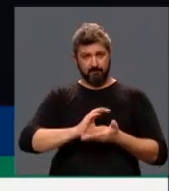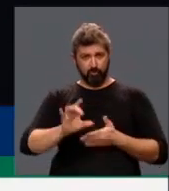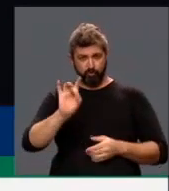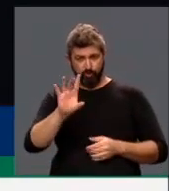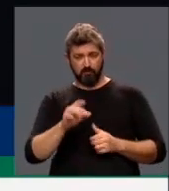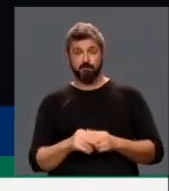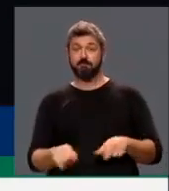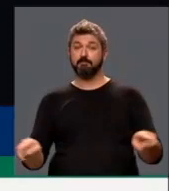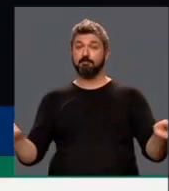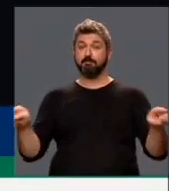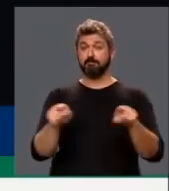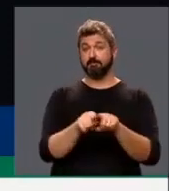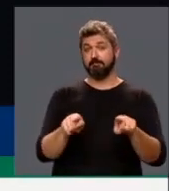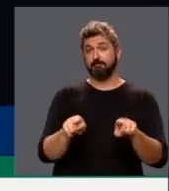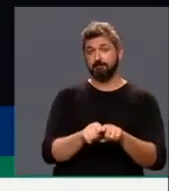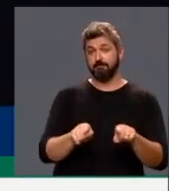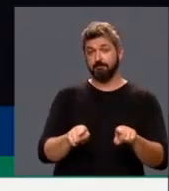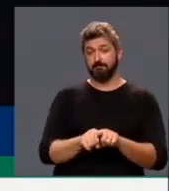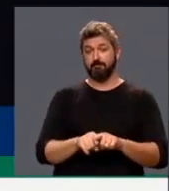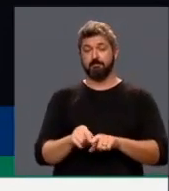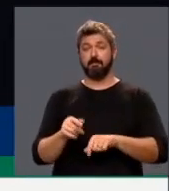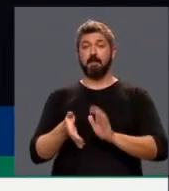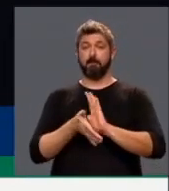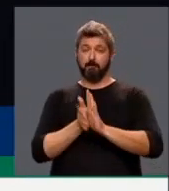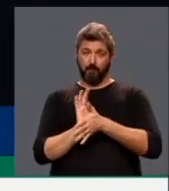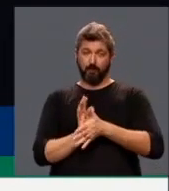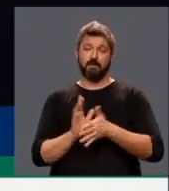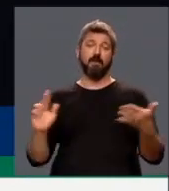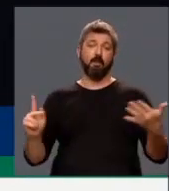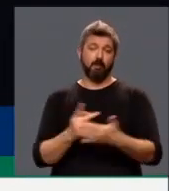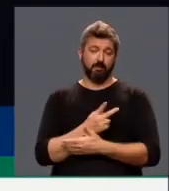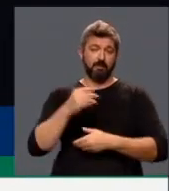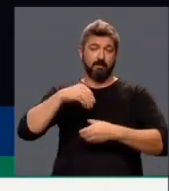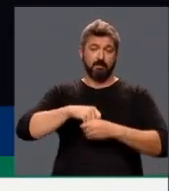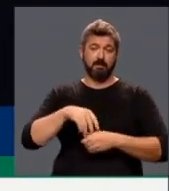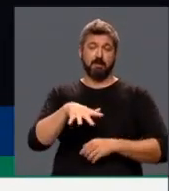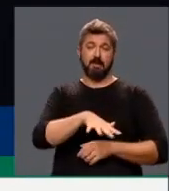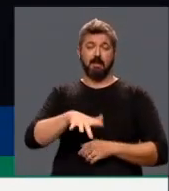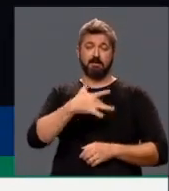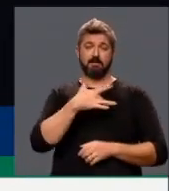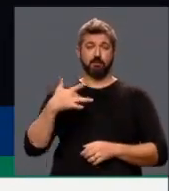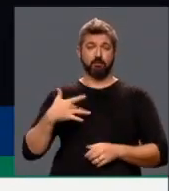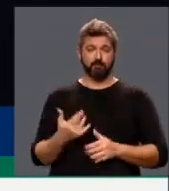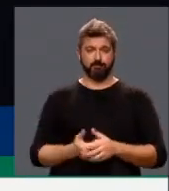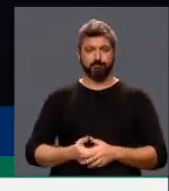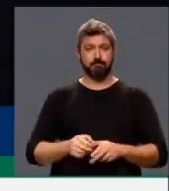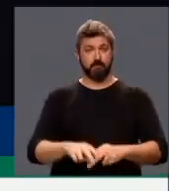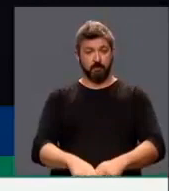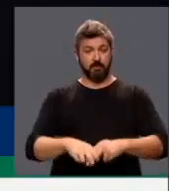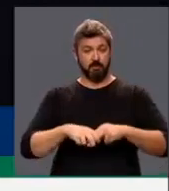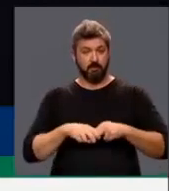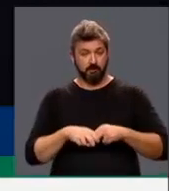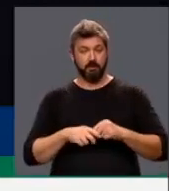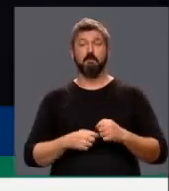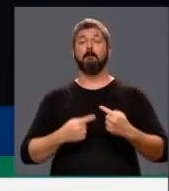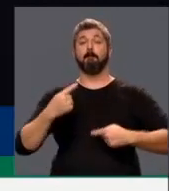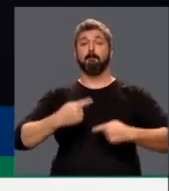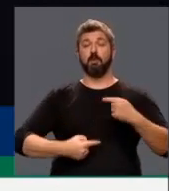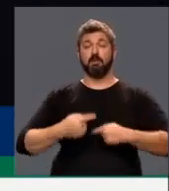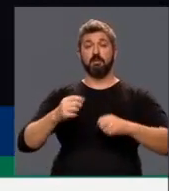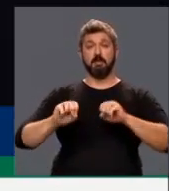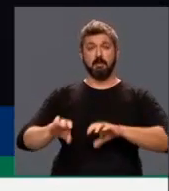ver também com as próprias práticas racistas que se reproduzem nos espaços de saúde. Por isso, ter políticas de